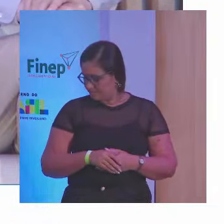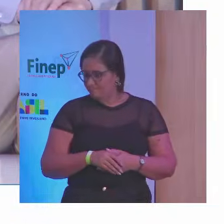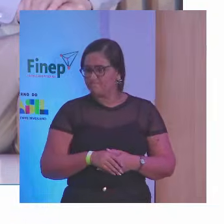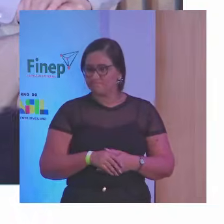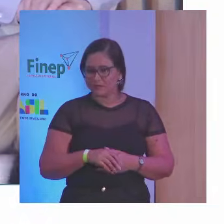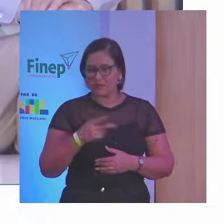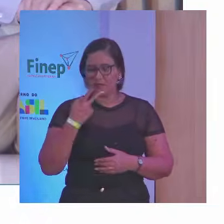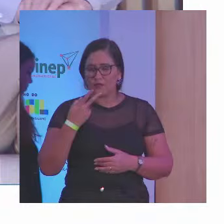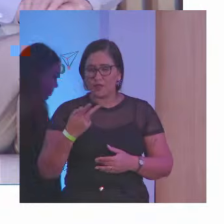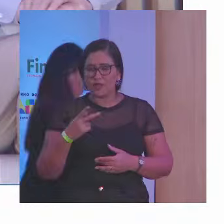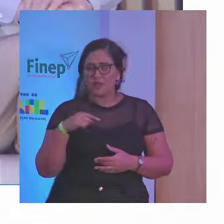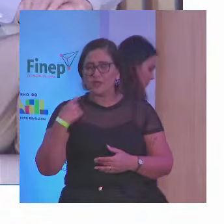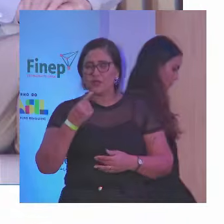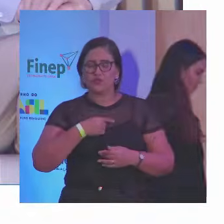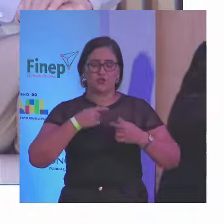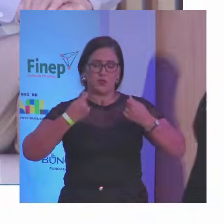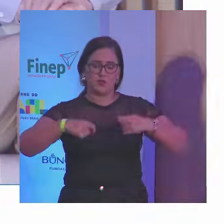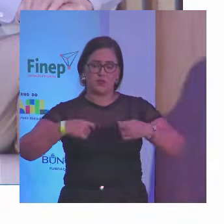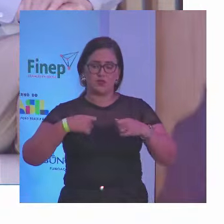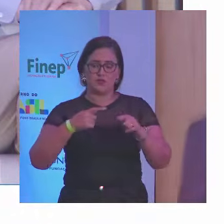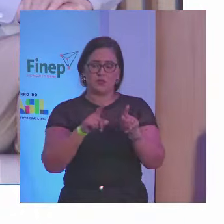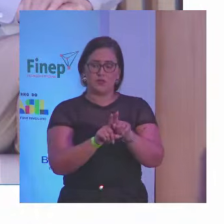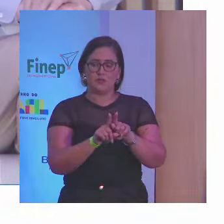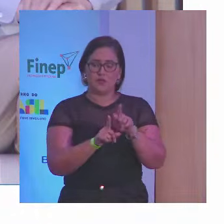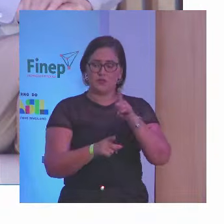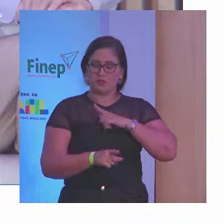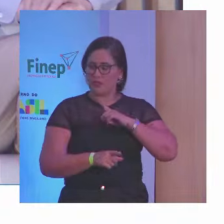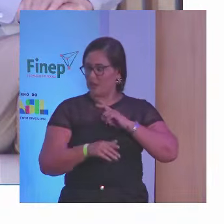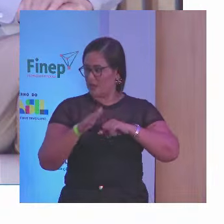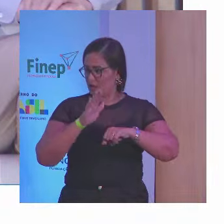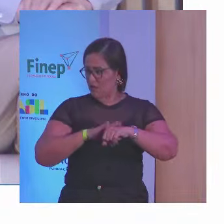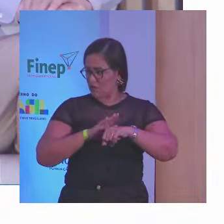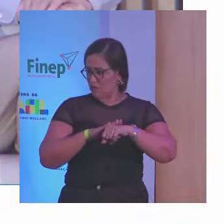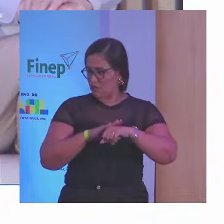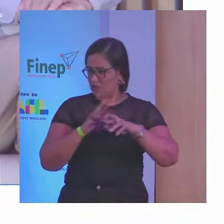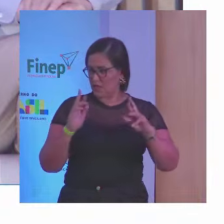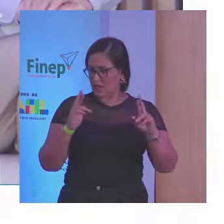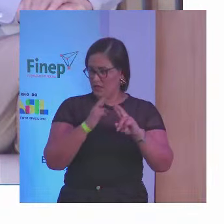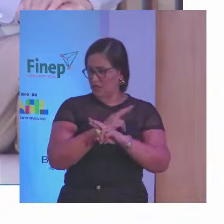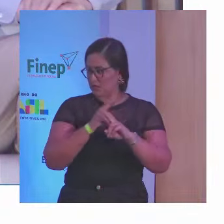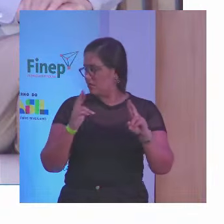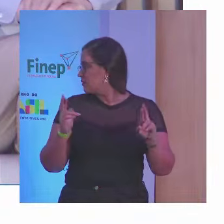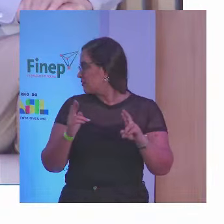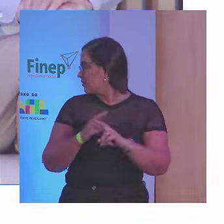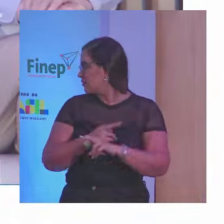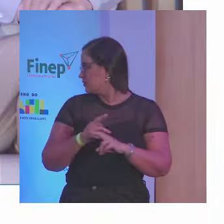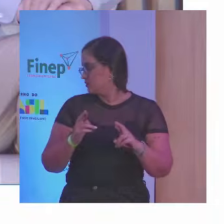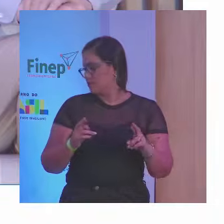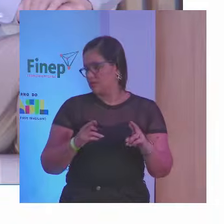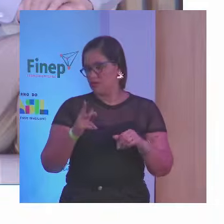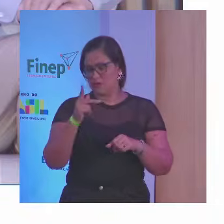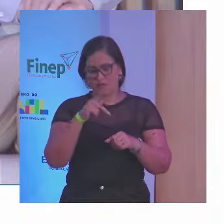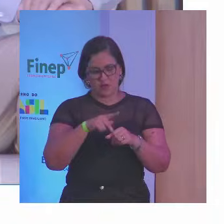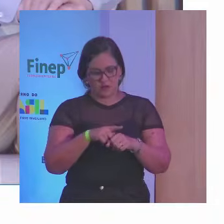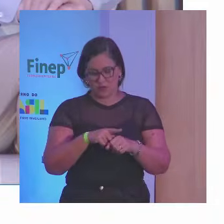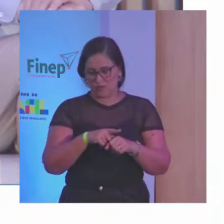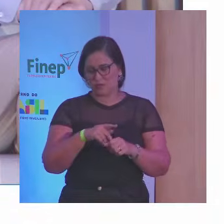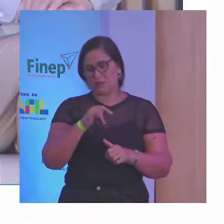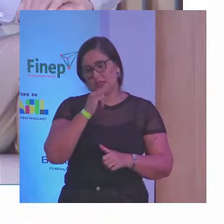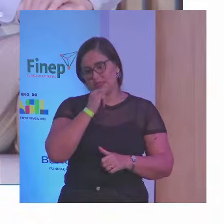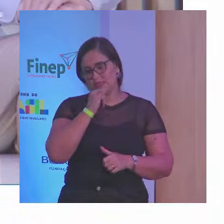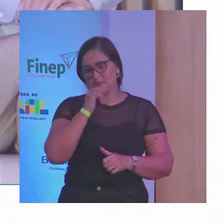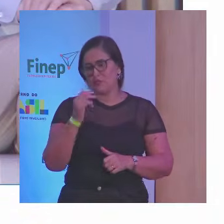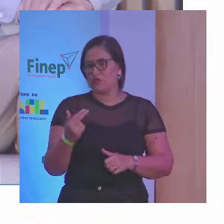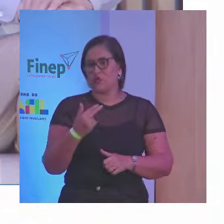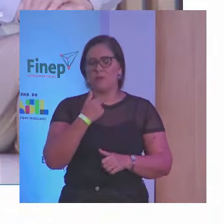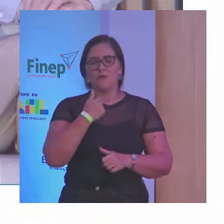coloca que a gente precisa também ter autonomia em relação ao petróleo, por exemplo. A gente não pode ficar